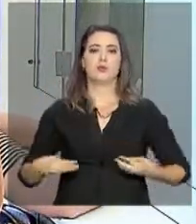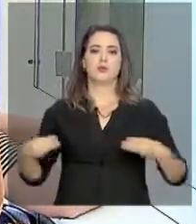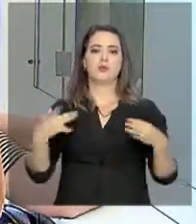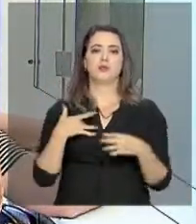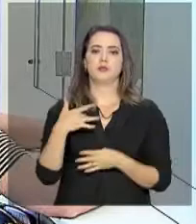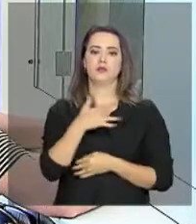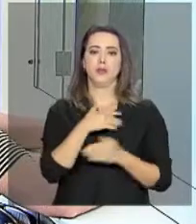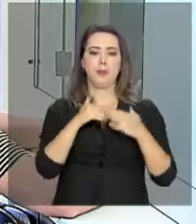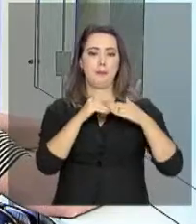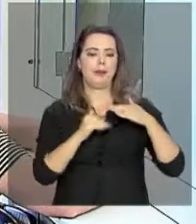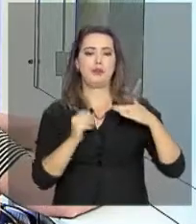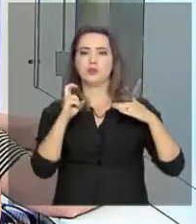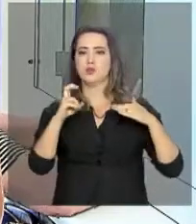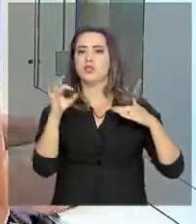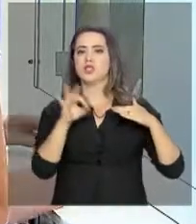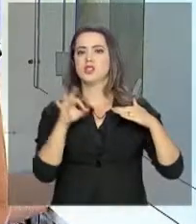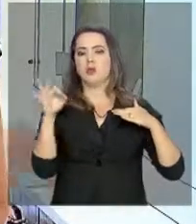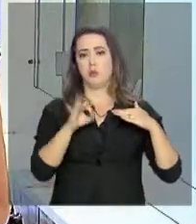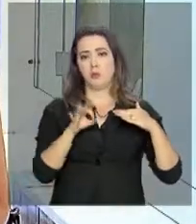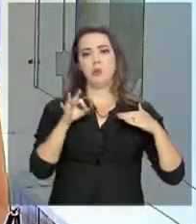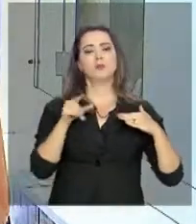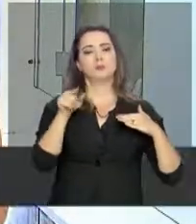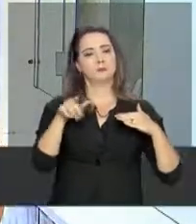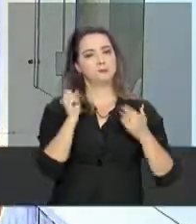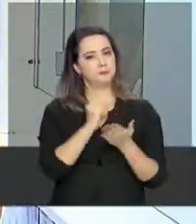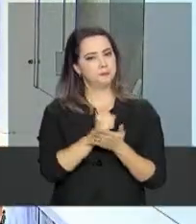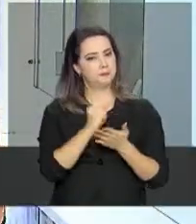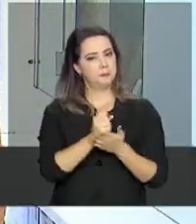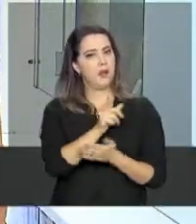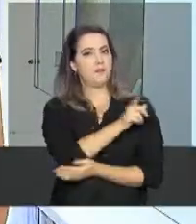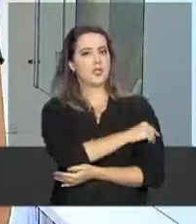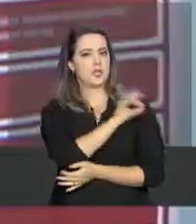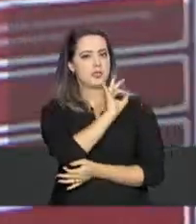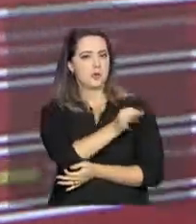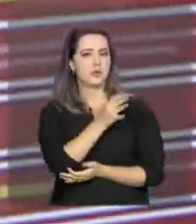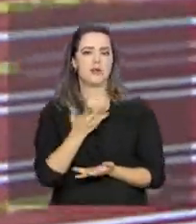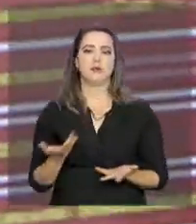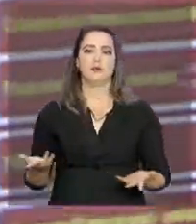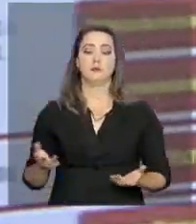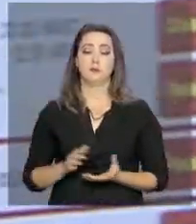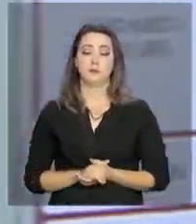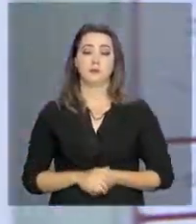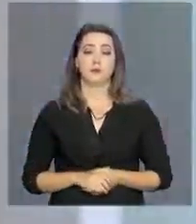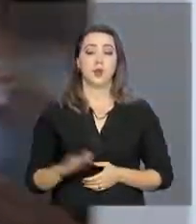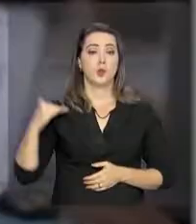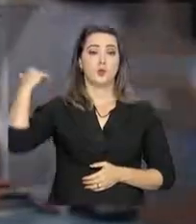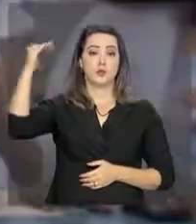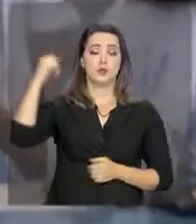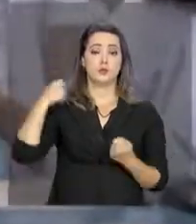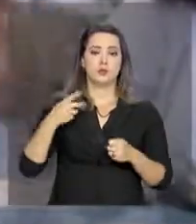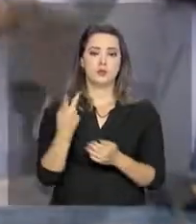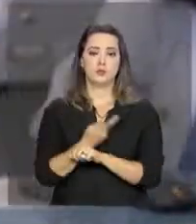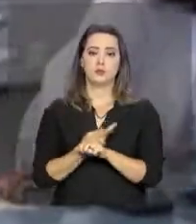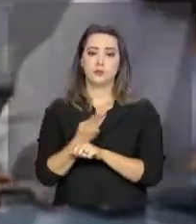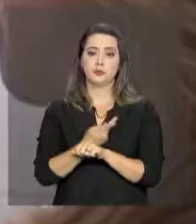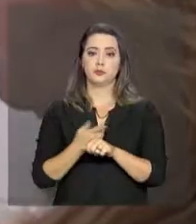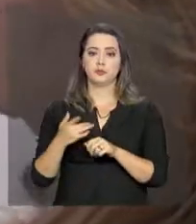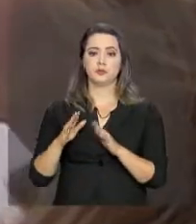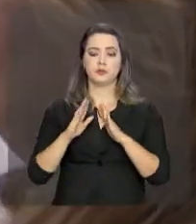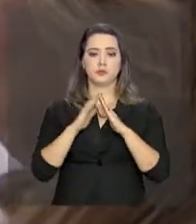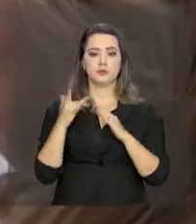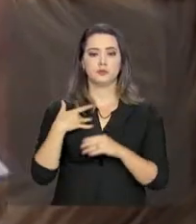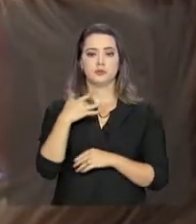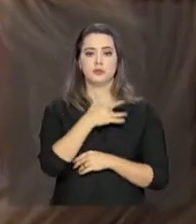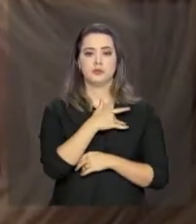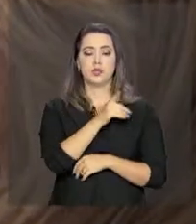de 5% dos adultos estão com a carteira de vacinação em dia. Os adultos precisam procurar os postos de saúde